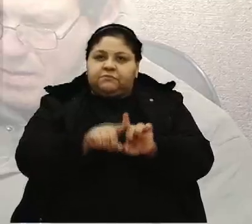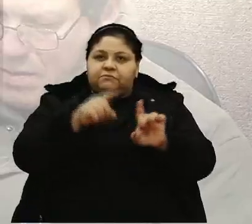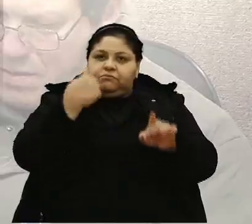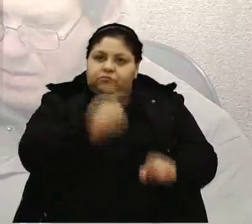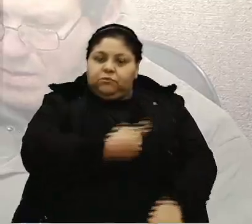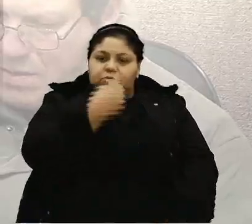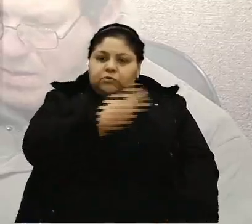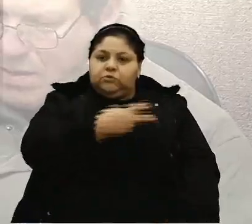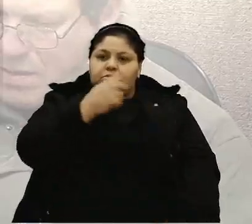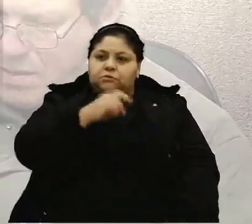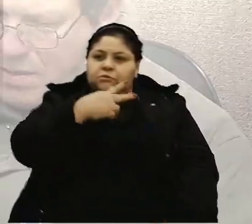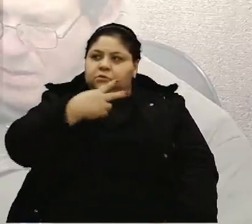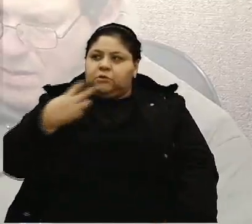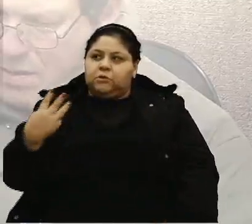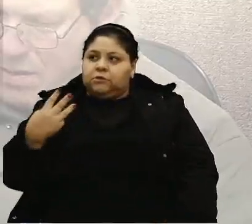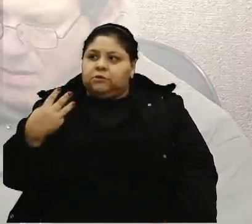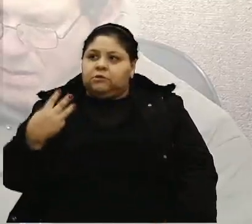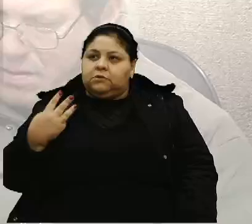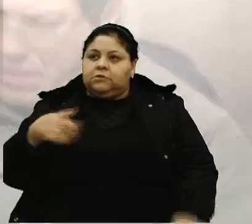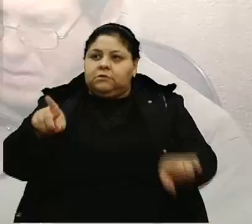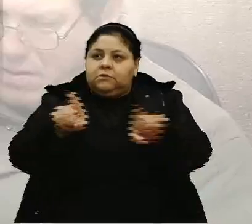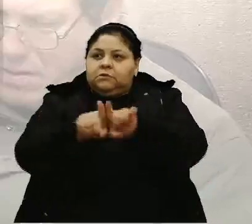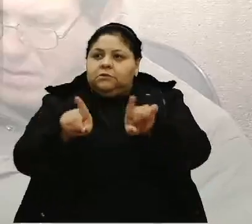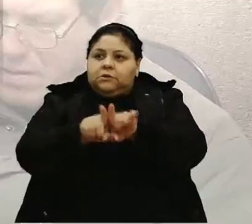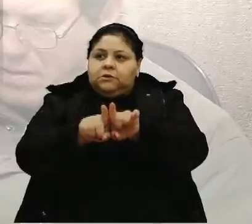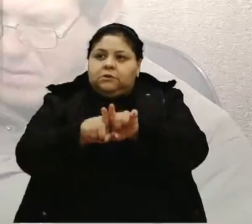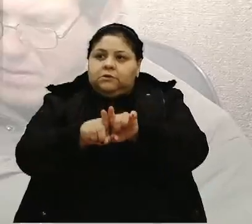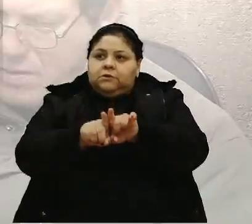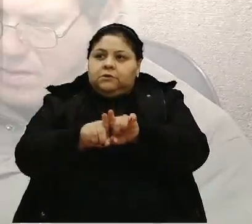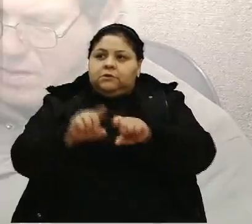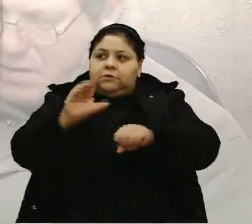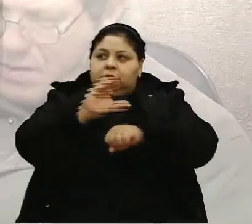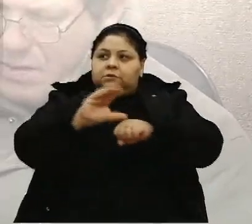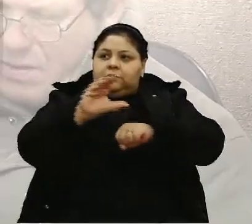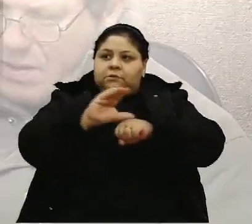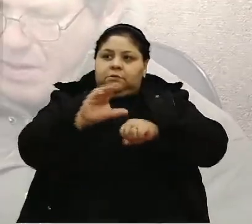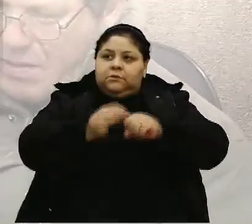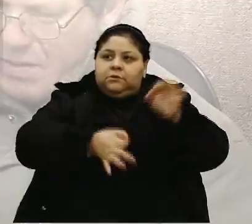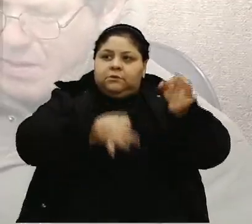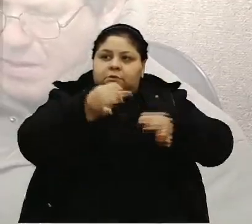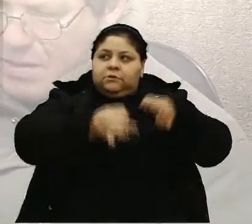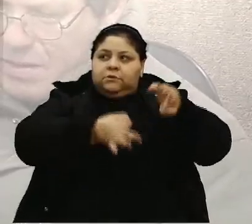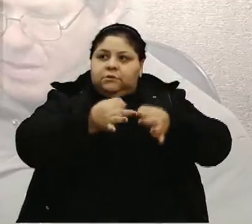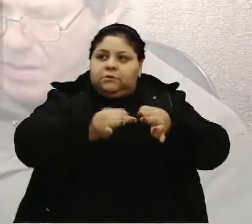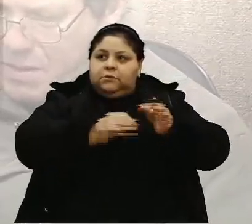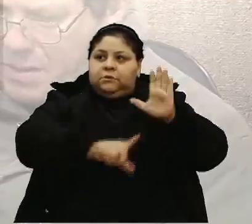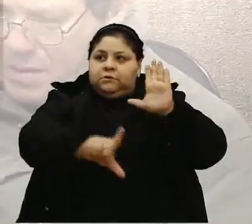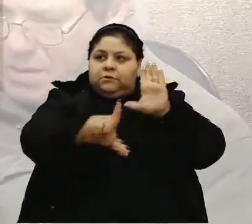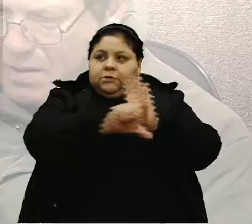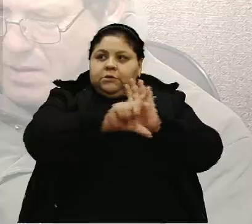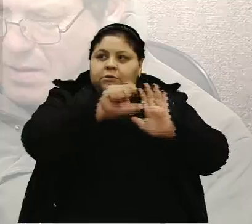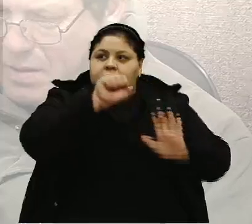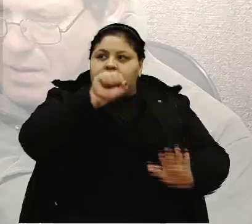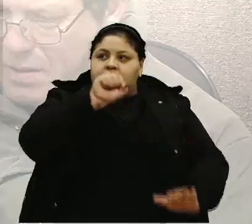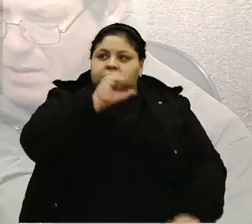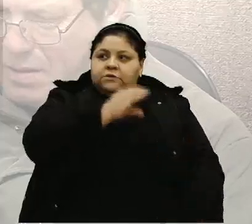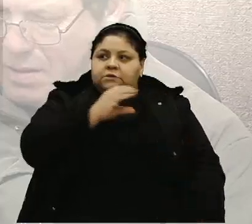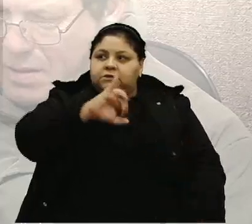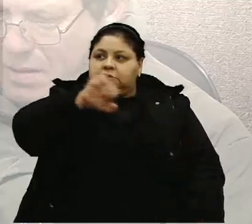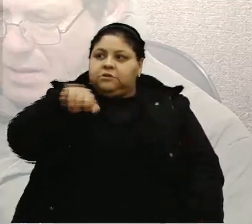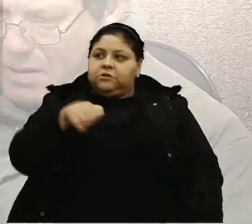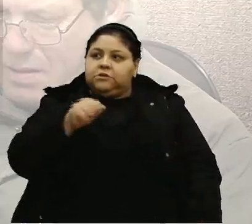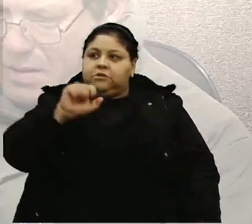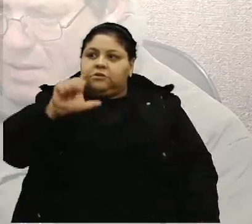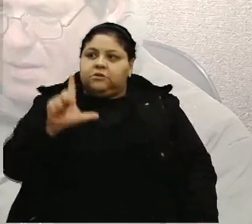1/2023. Cabe salientar ainda as comissões de Constituição, Justiça e Legislação, CCJL, e Comissão